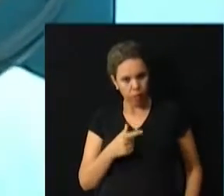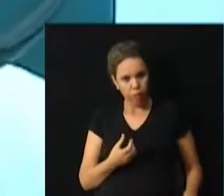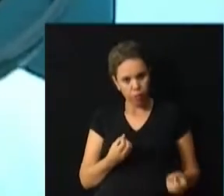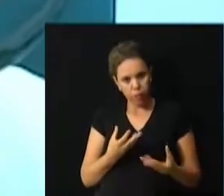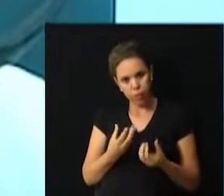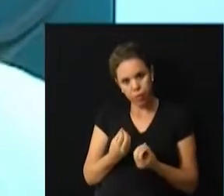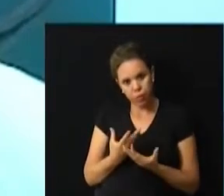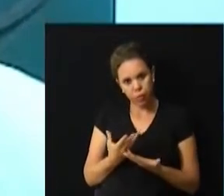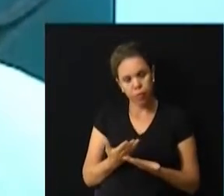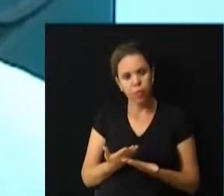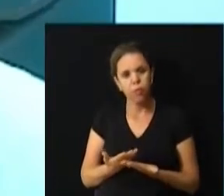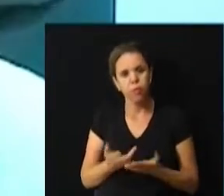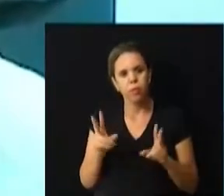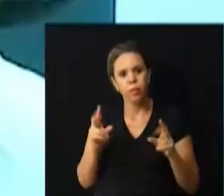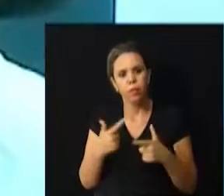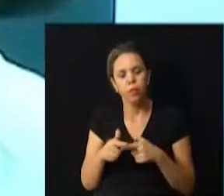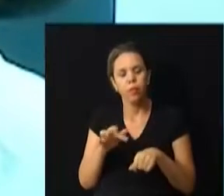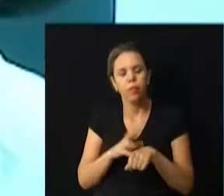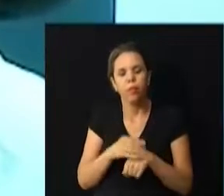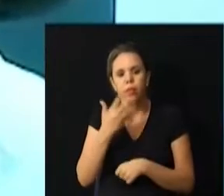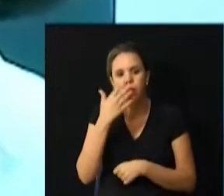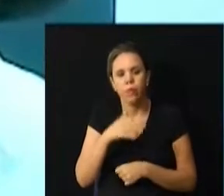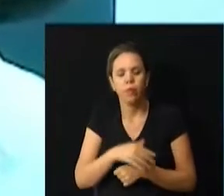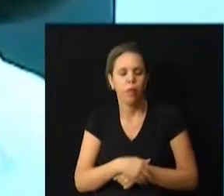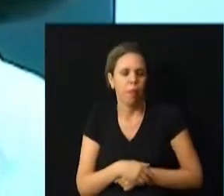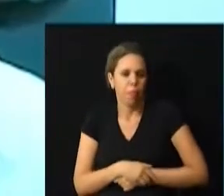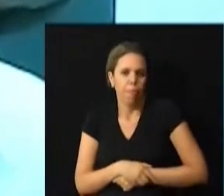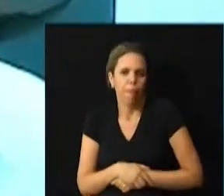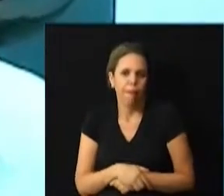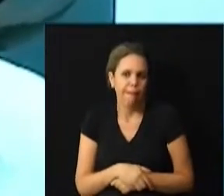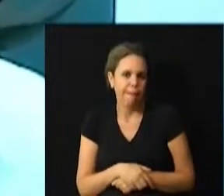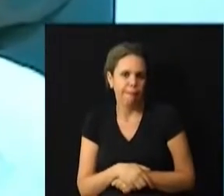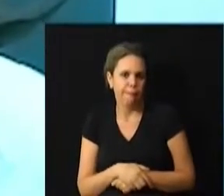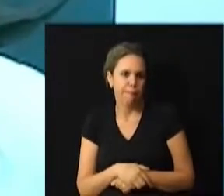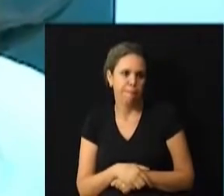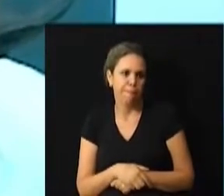terem essa informação sobre acidentes das suas crianças, né?